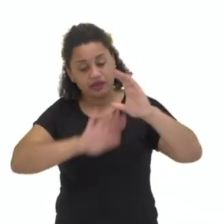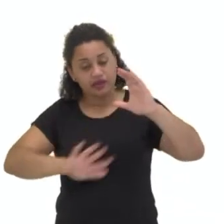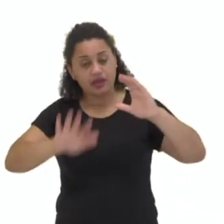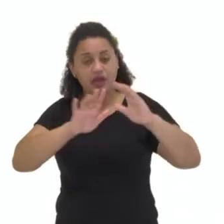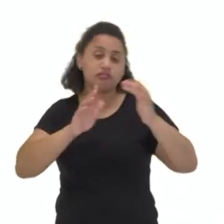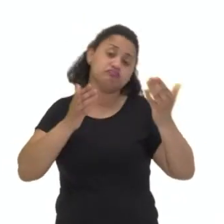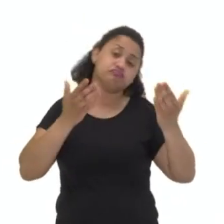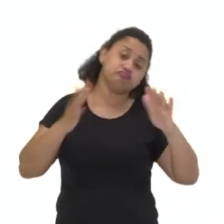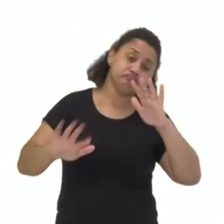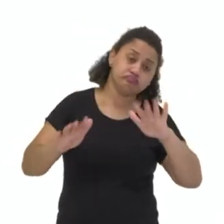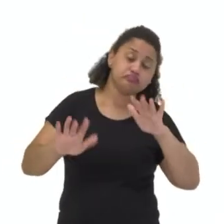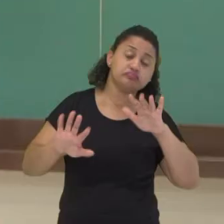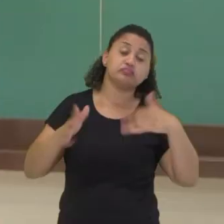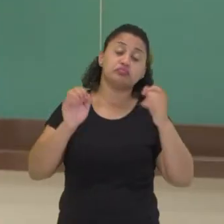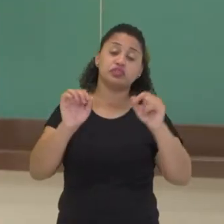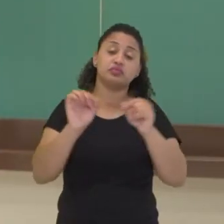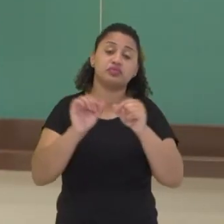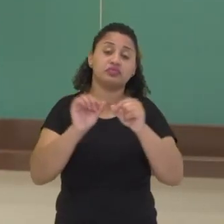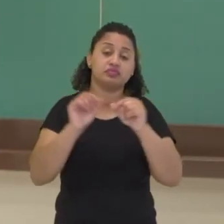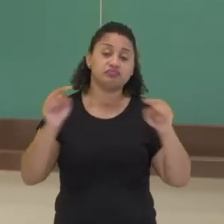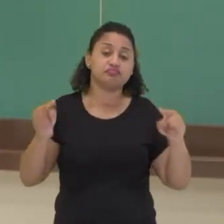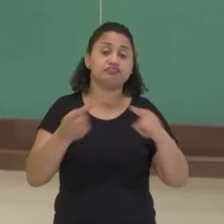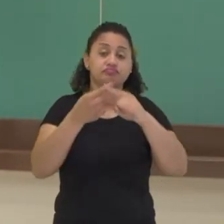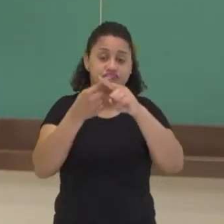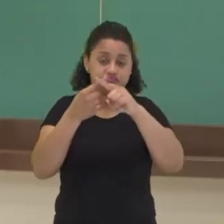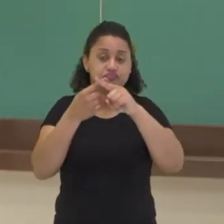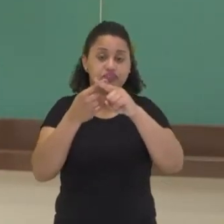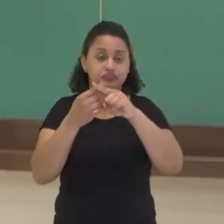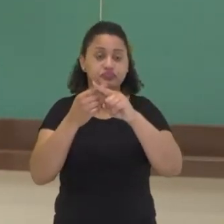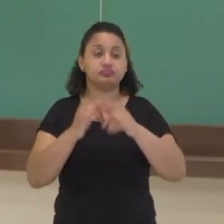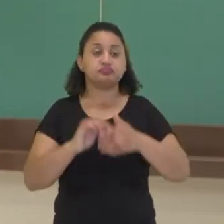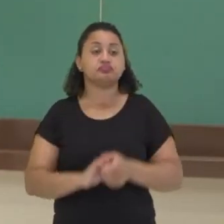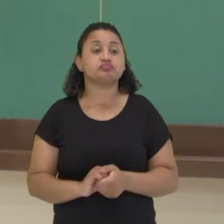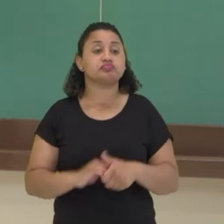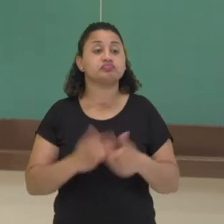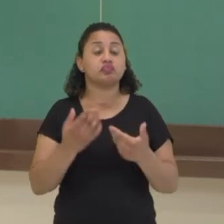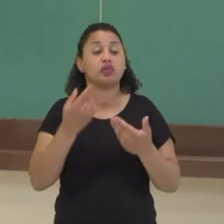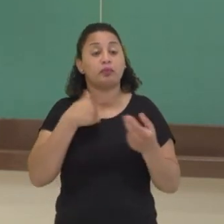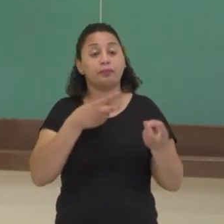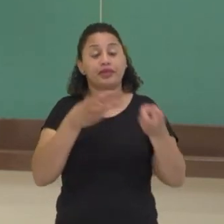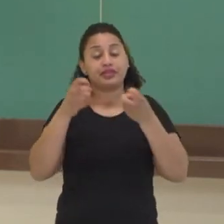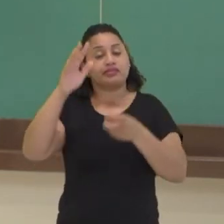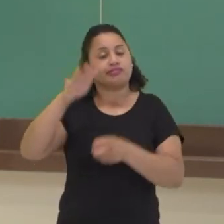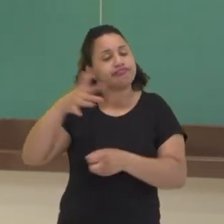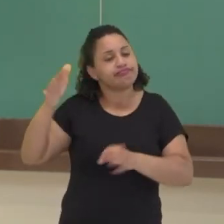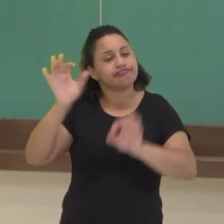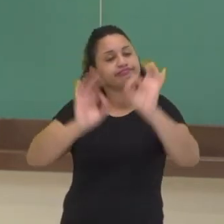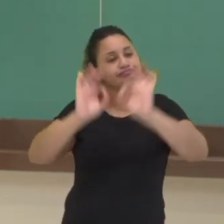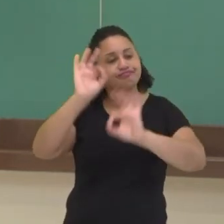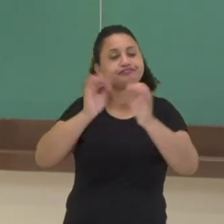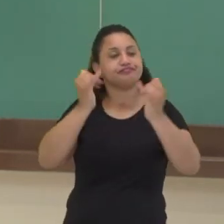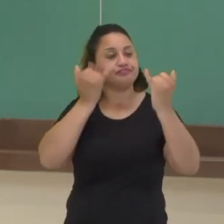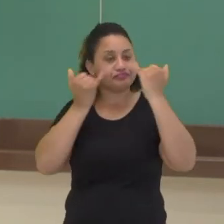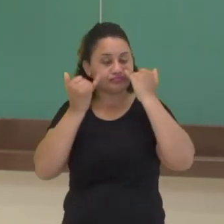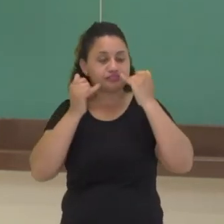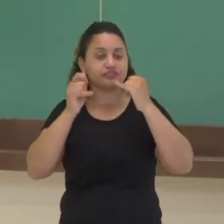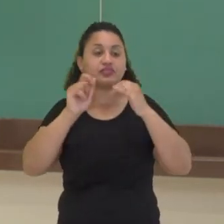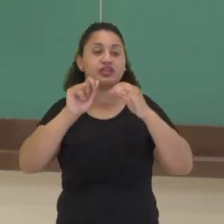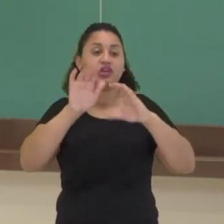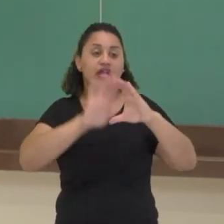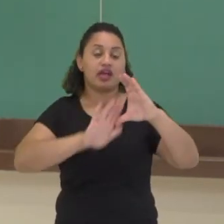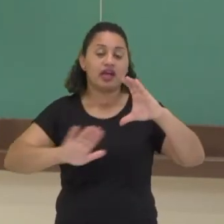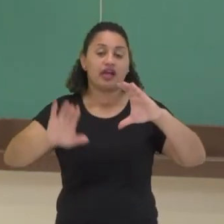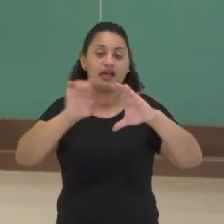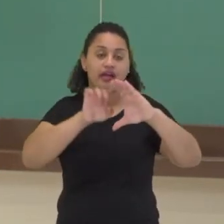podemos aplicar então a regra de 3, certo? Então, observe lá. A área do círculo, como eu tenho